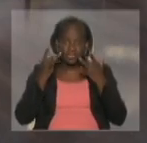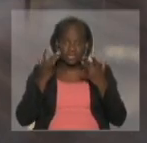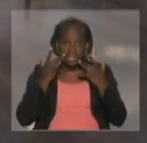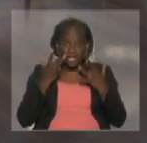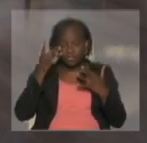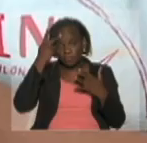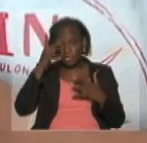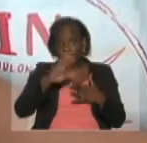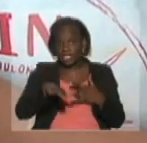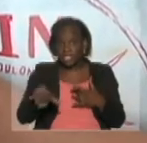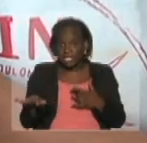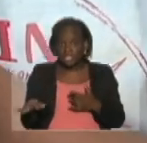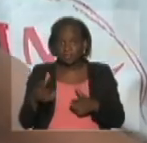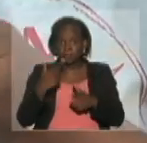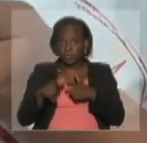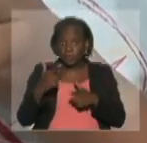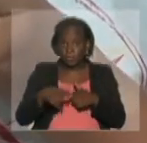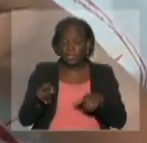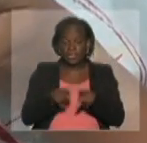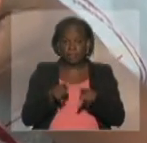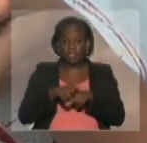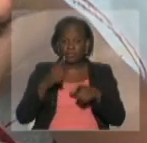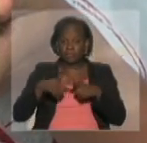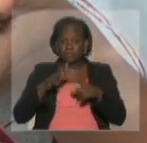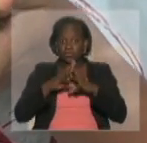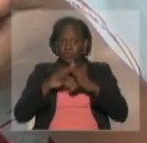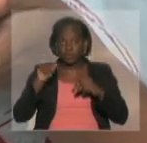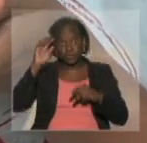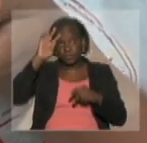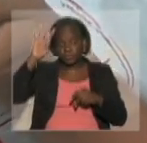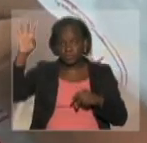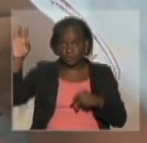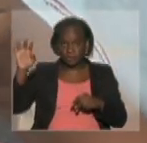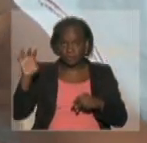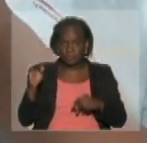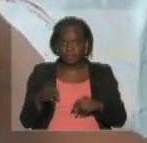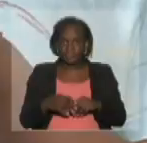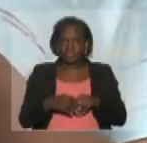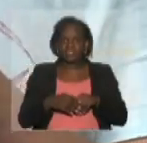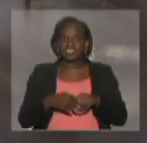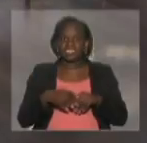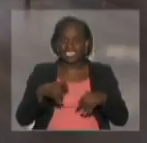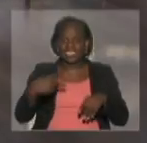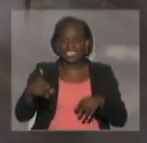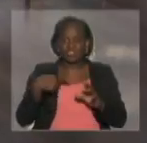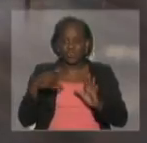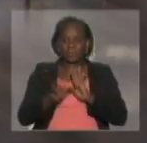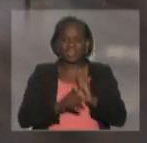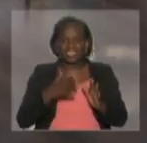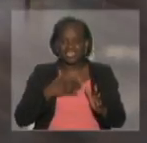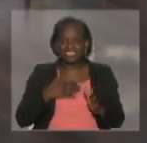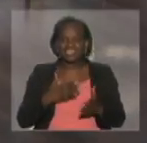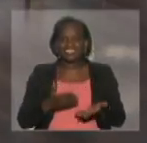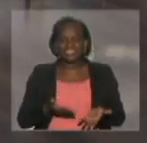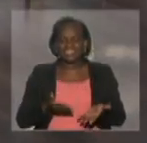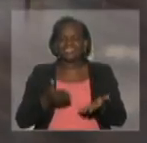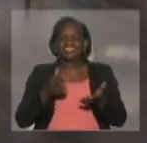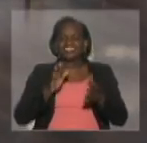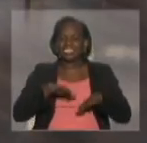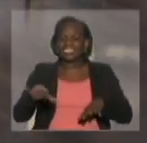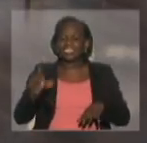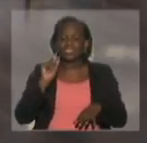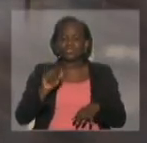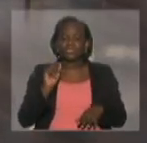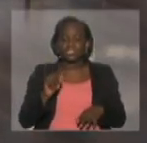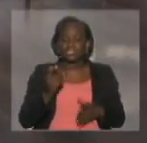para Crianças Problemáticas e Solúcio Lunáticas. Era dele, eu vou roubar pra mim. O que são essas crianças,